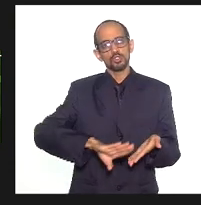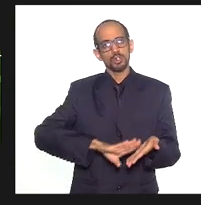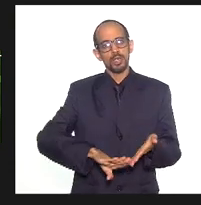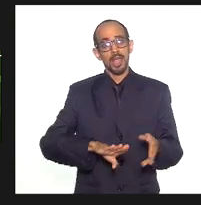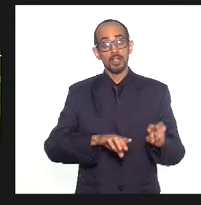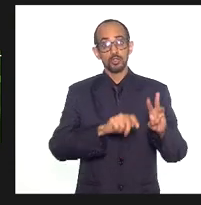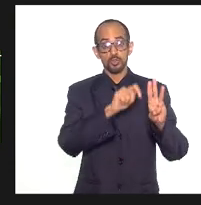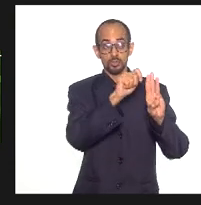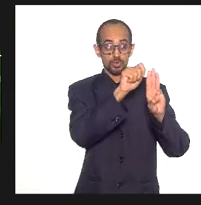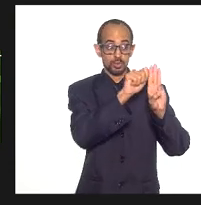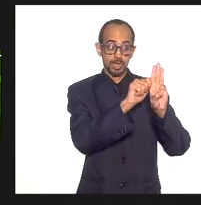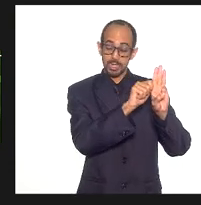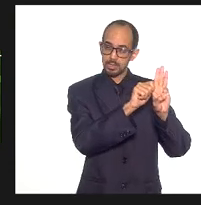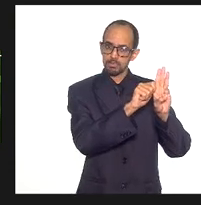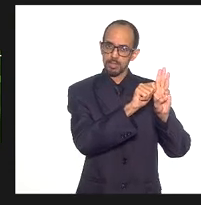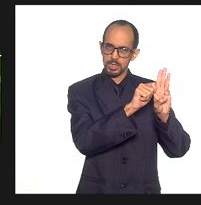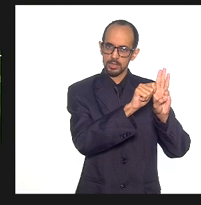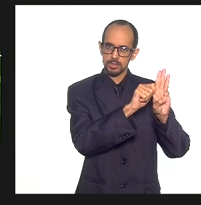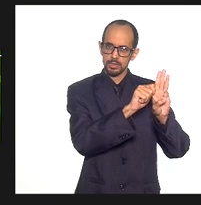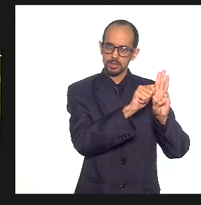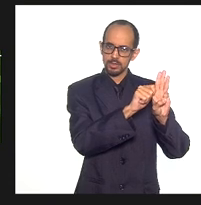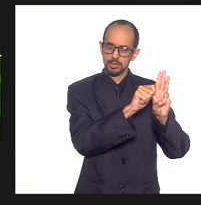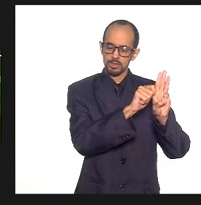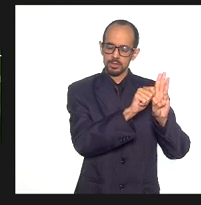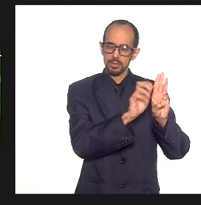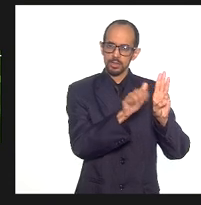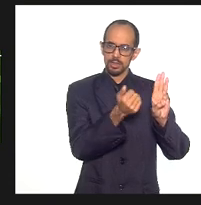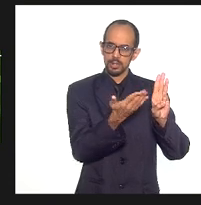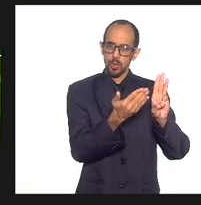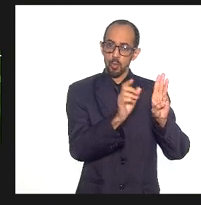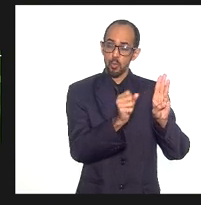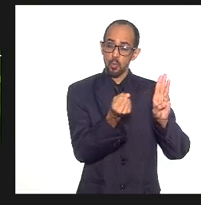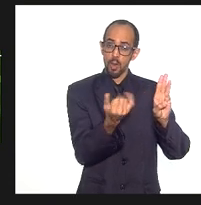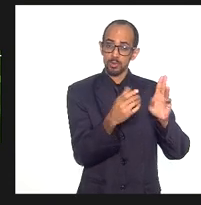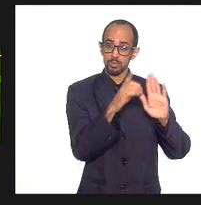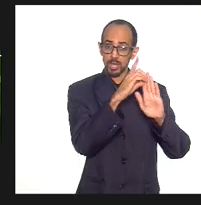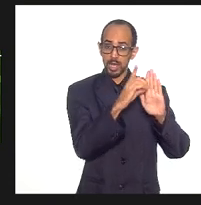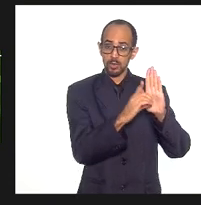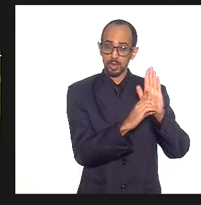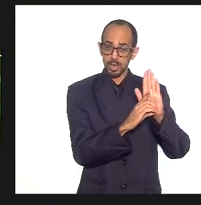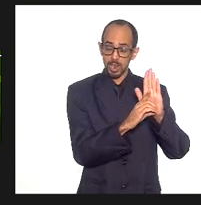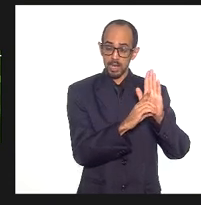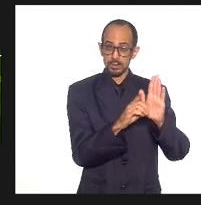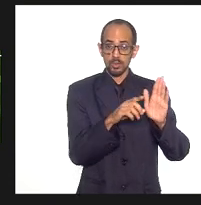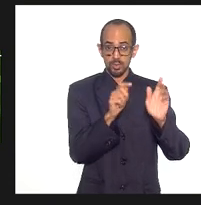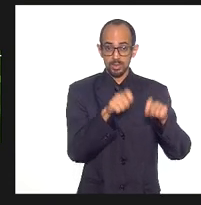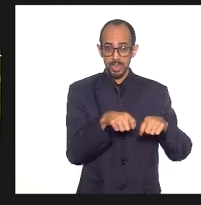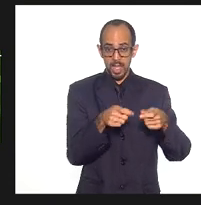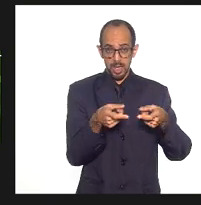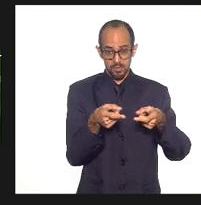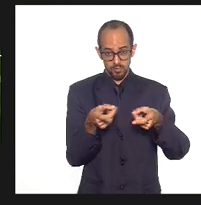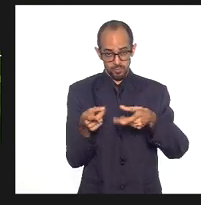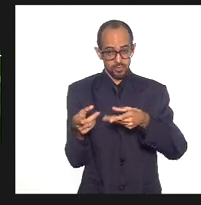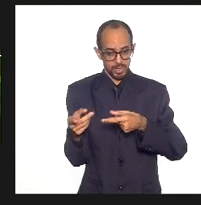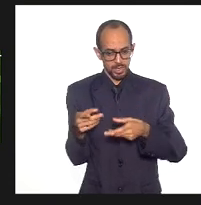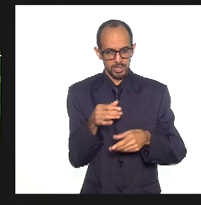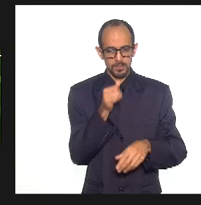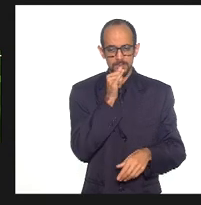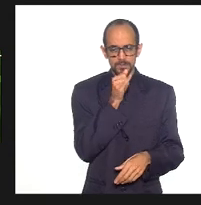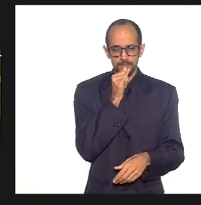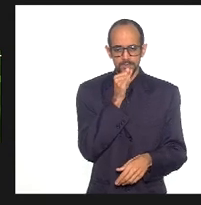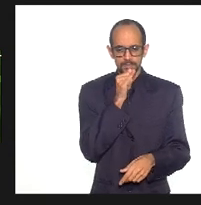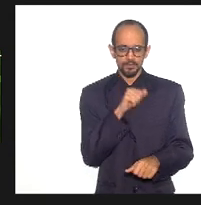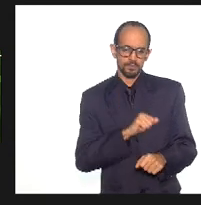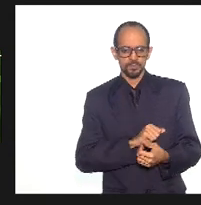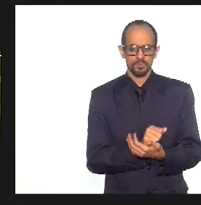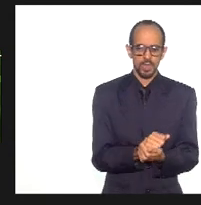De modo que, uma vez declarada a comercialidade do campo B no momento 0 e do campo C no momento